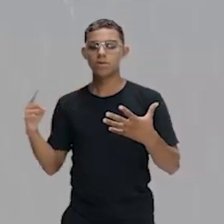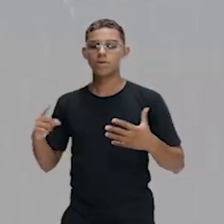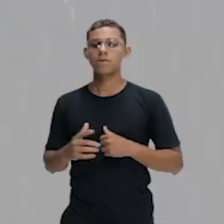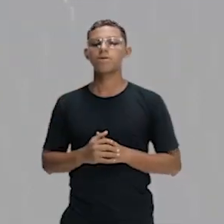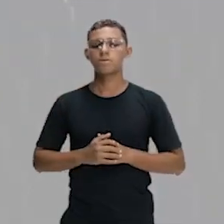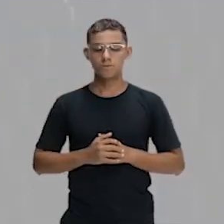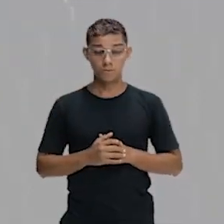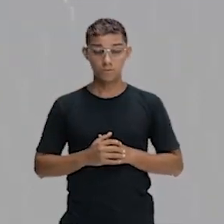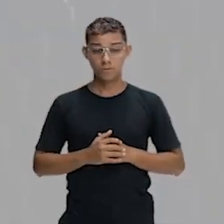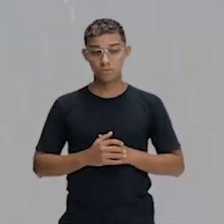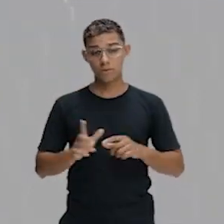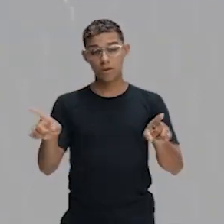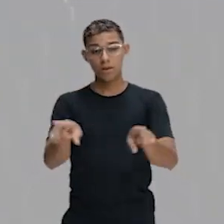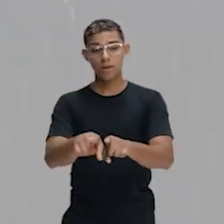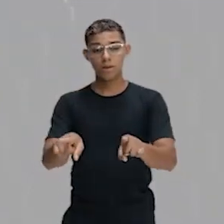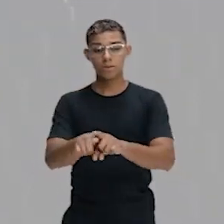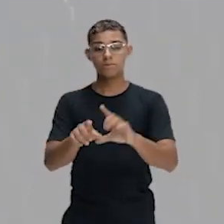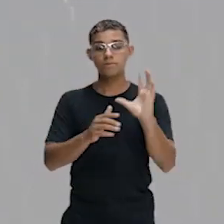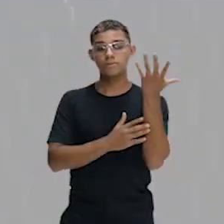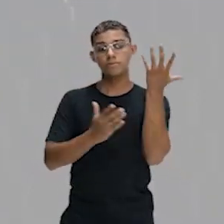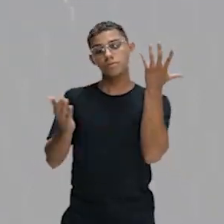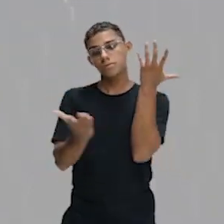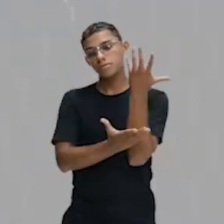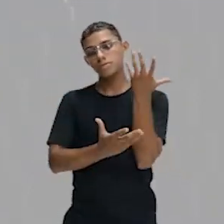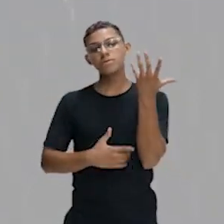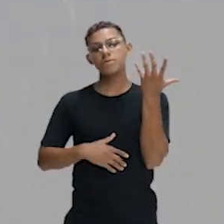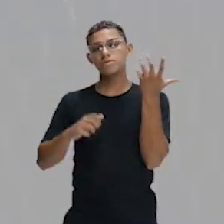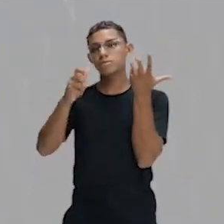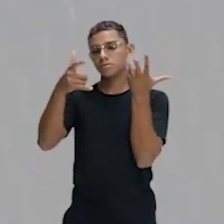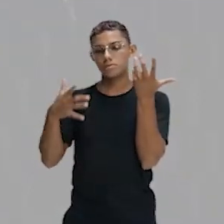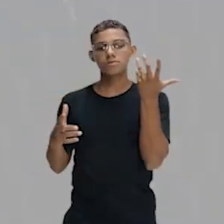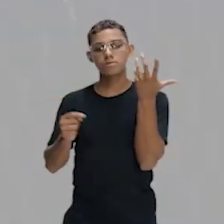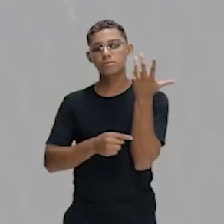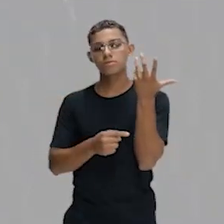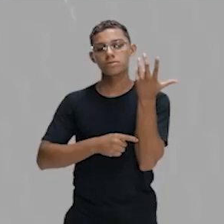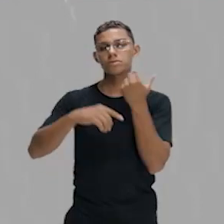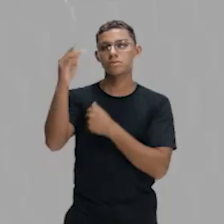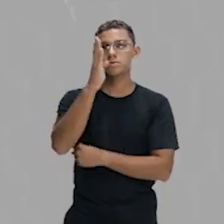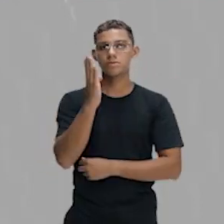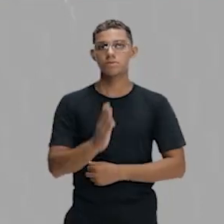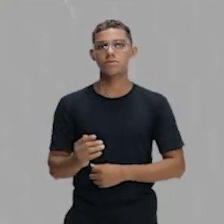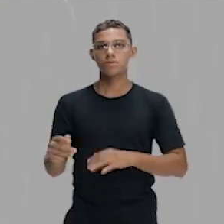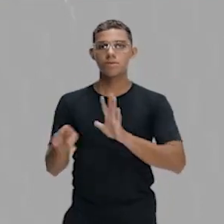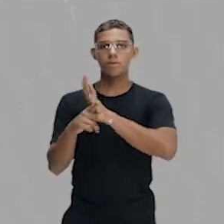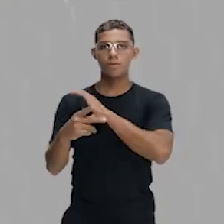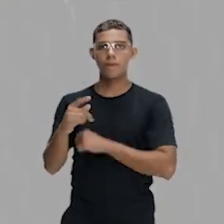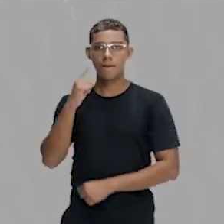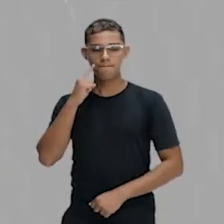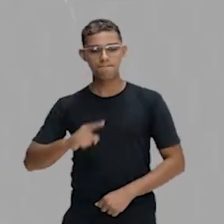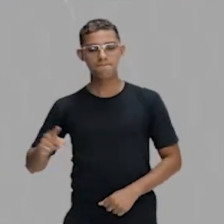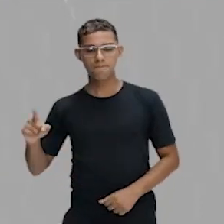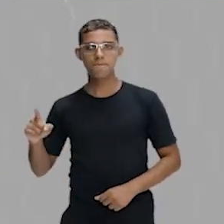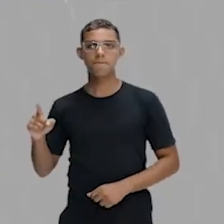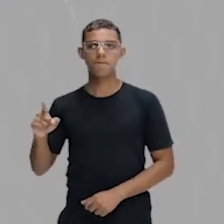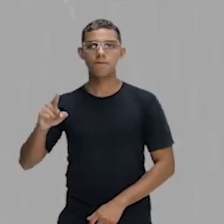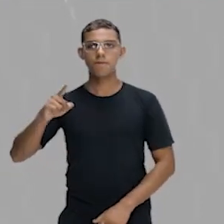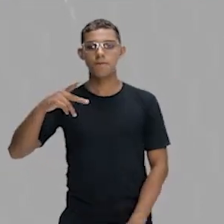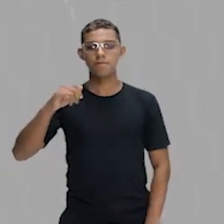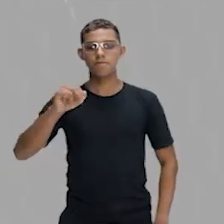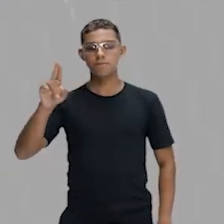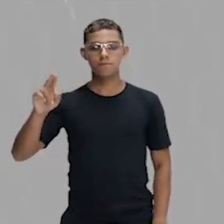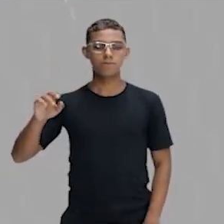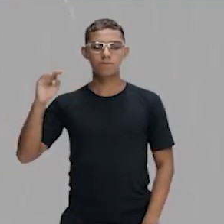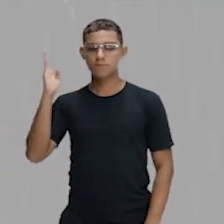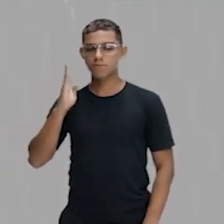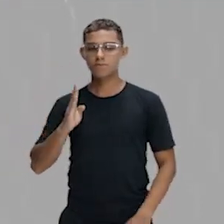árvores. E uma das espécies que a gente já mencionou aqui para vocês, que pertence ao domínio de mares e morros,